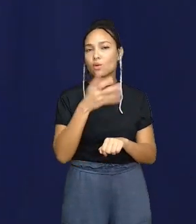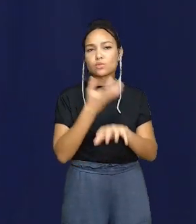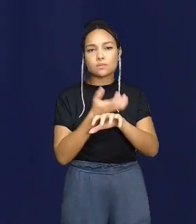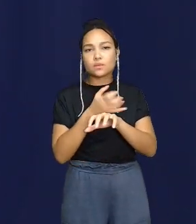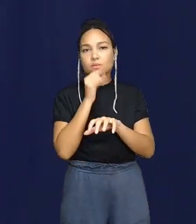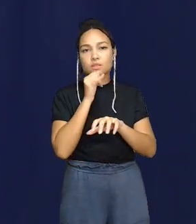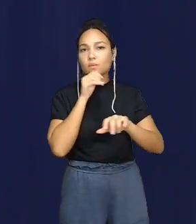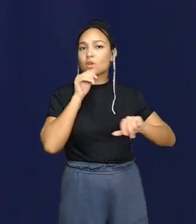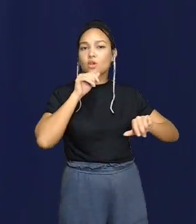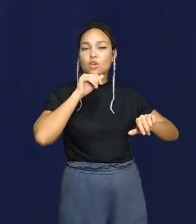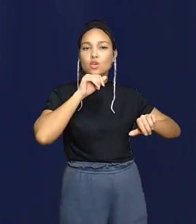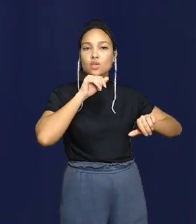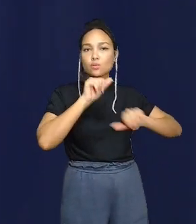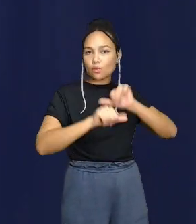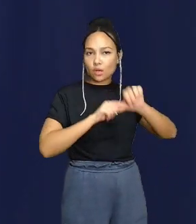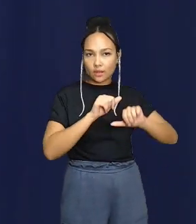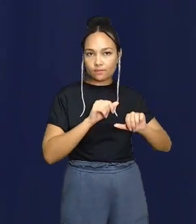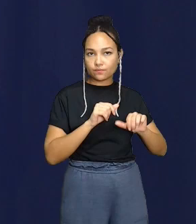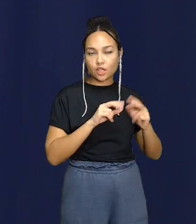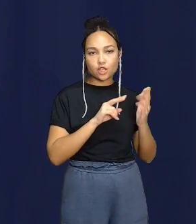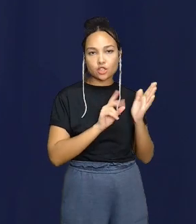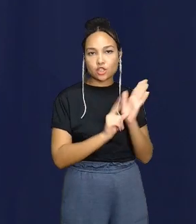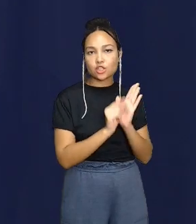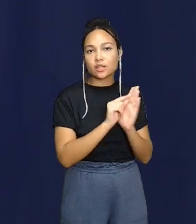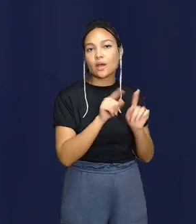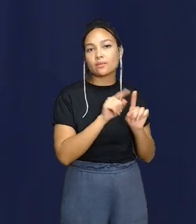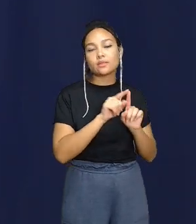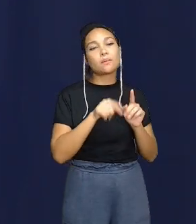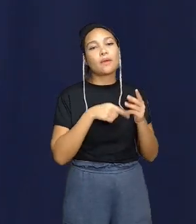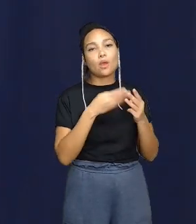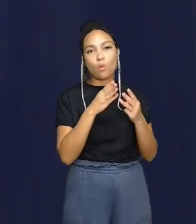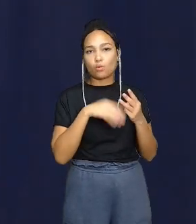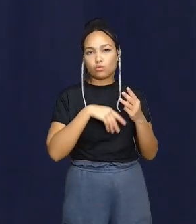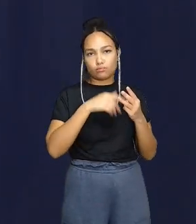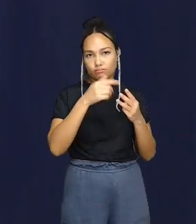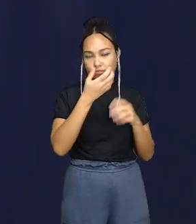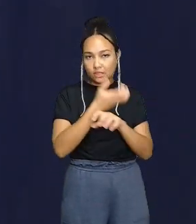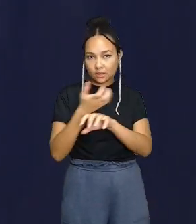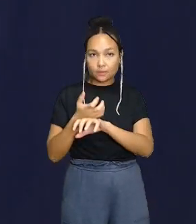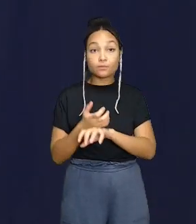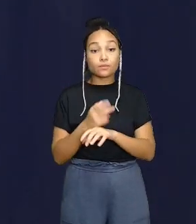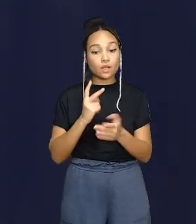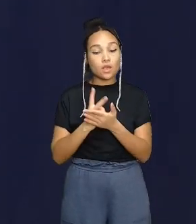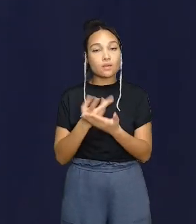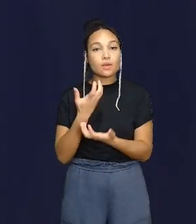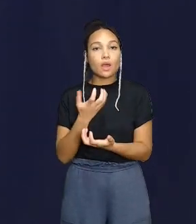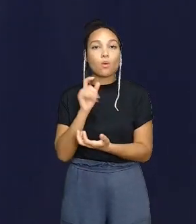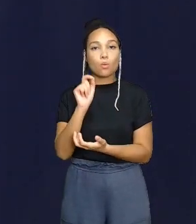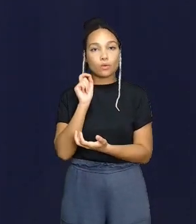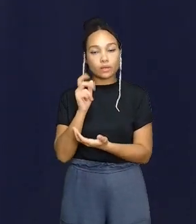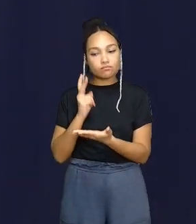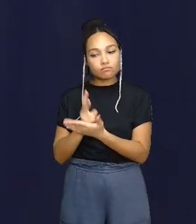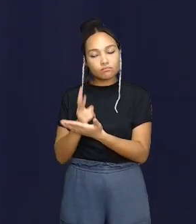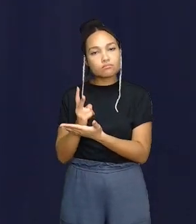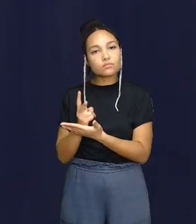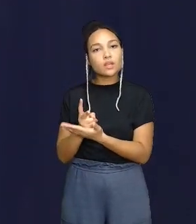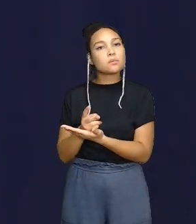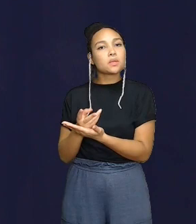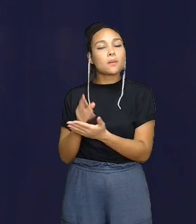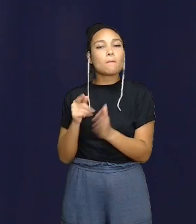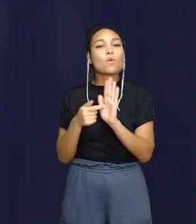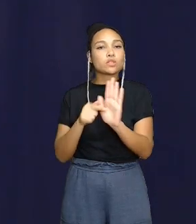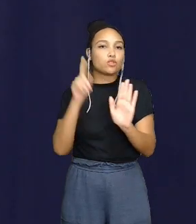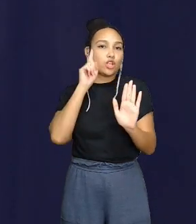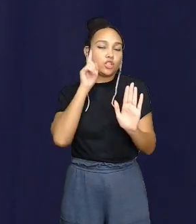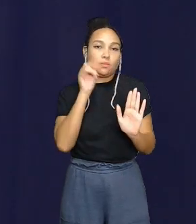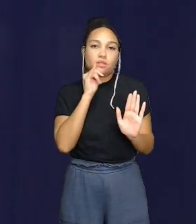transformação digital, inovação e as outras de projeto profissional, eu tento sempre trazer para a realidade do dia a dia. Então, olha, vamos